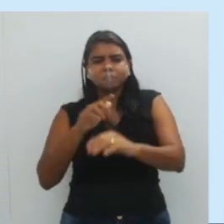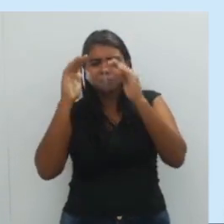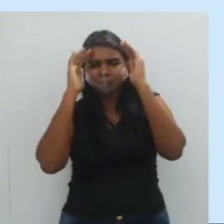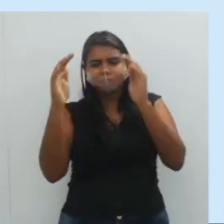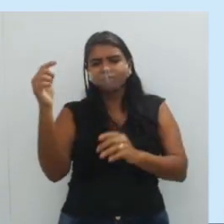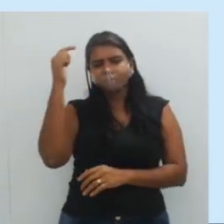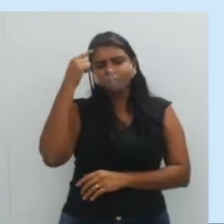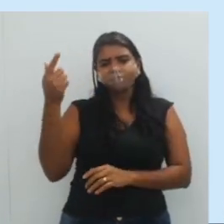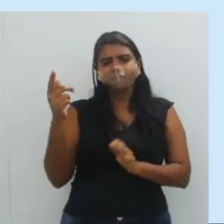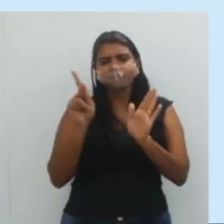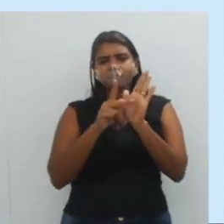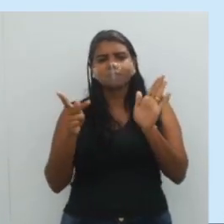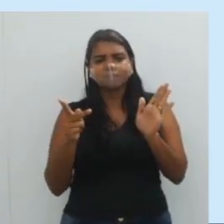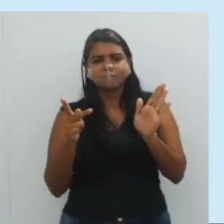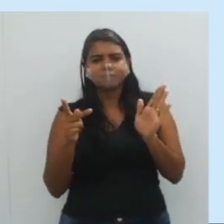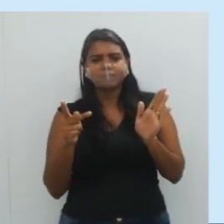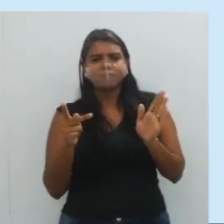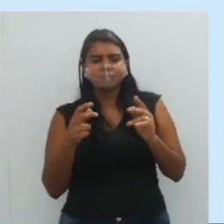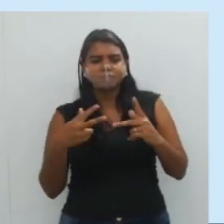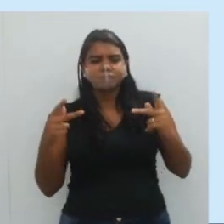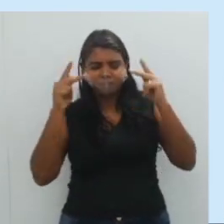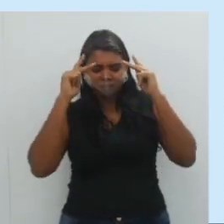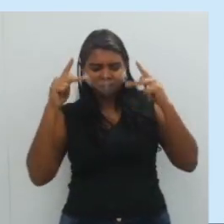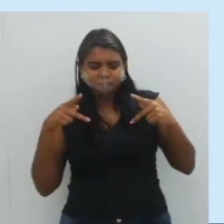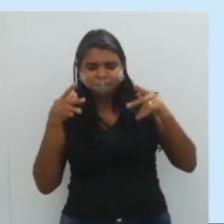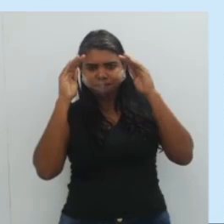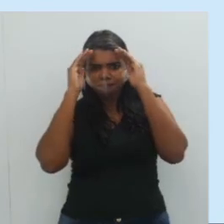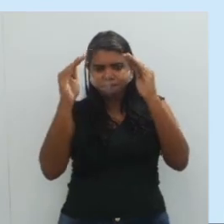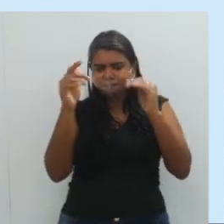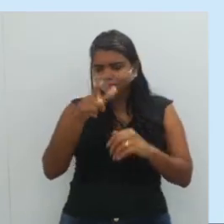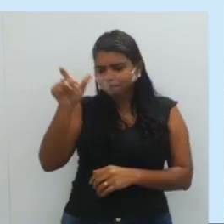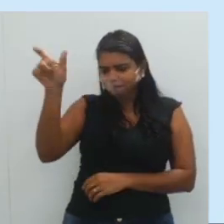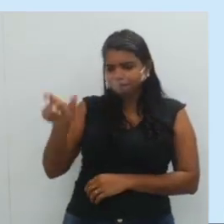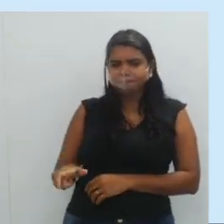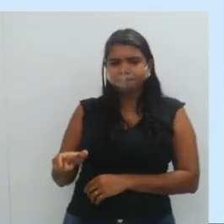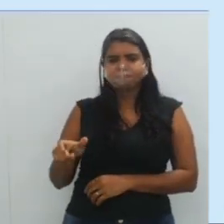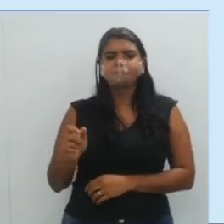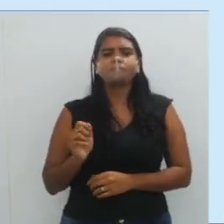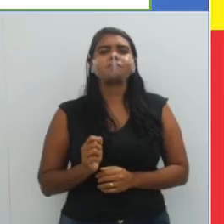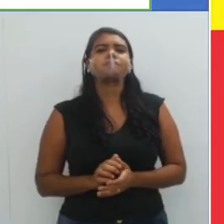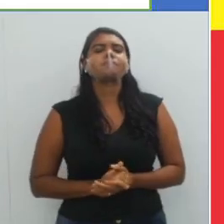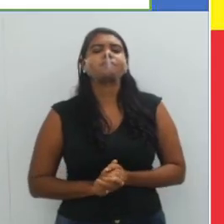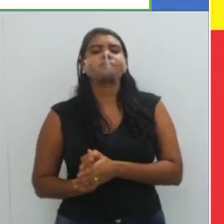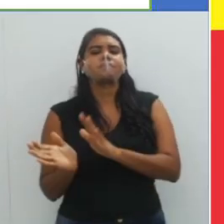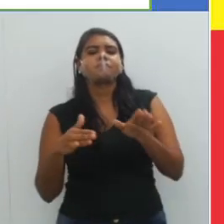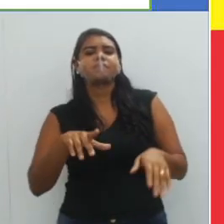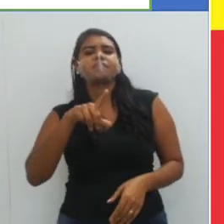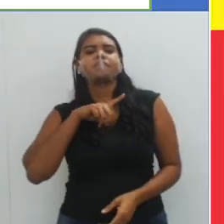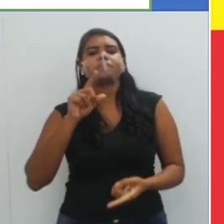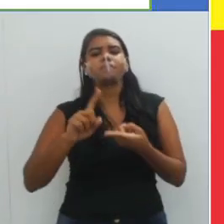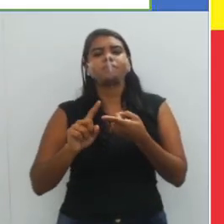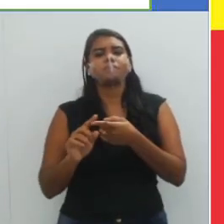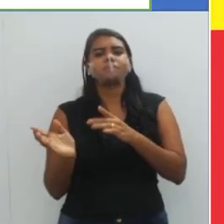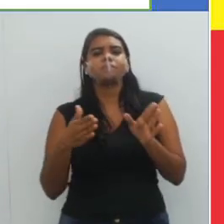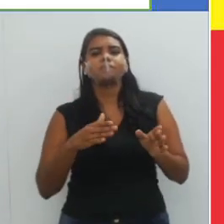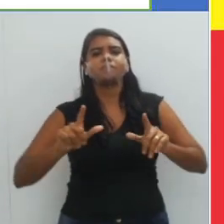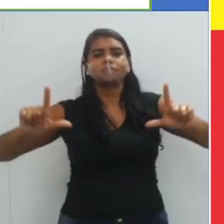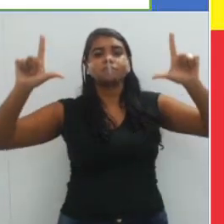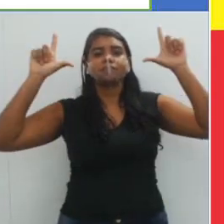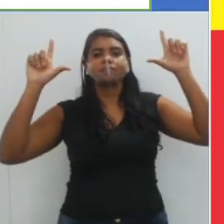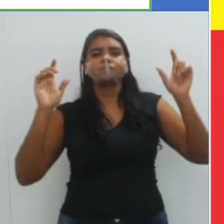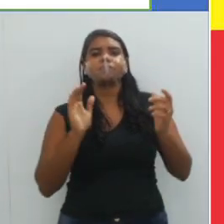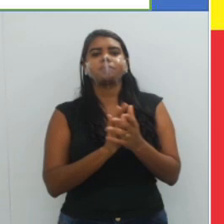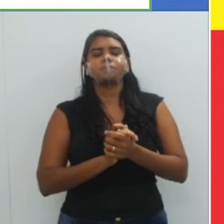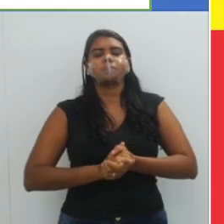seu pensamento, é o respeito. Aí entra a grande palavra respeito. Aqui nós temos o seguinte, como na